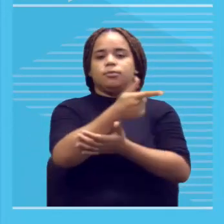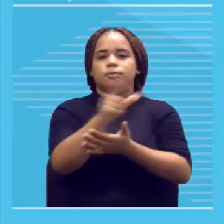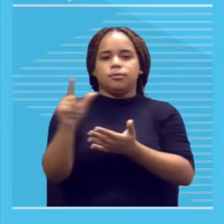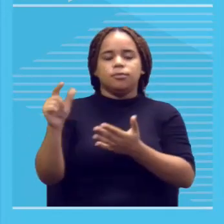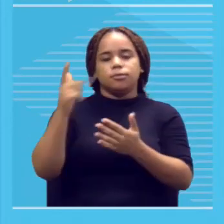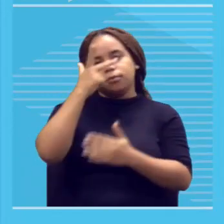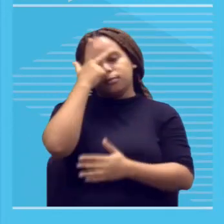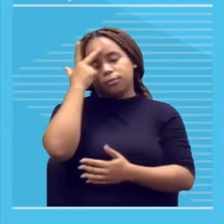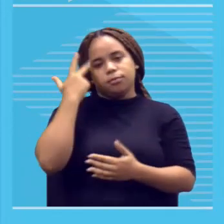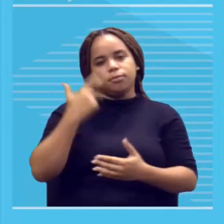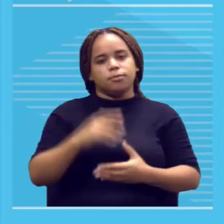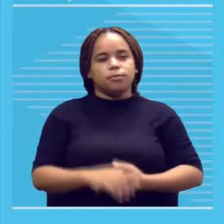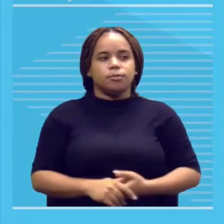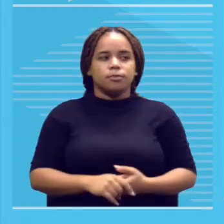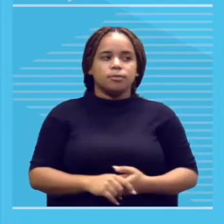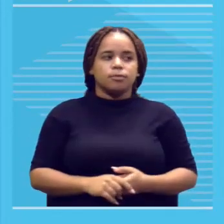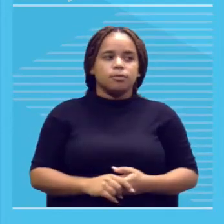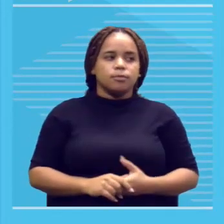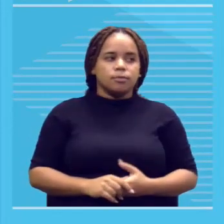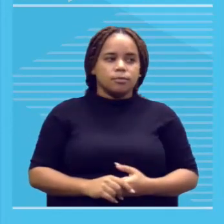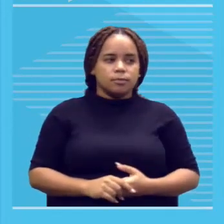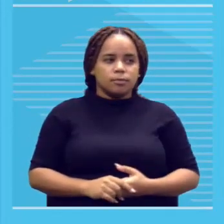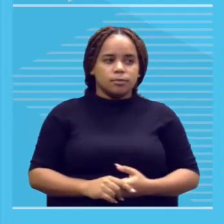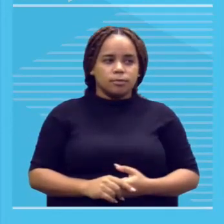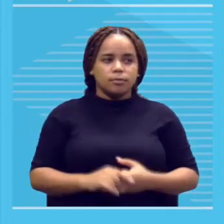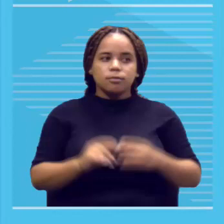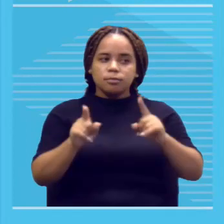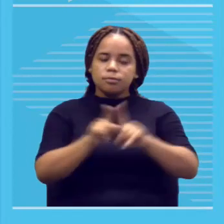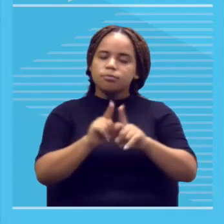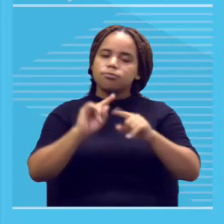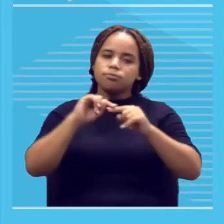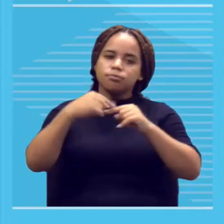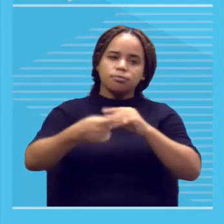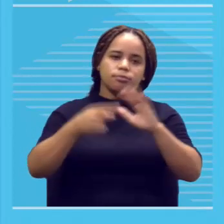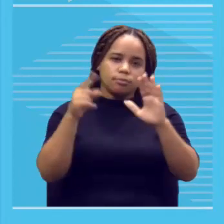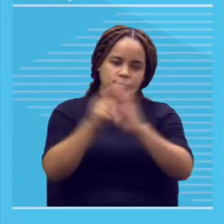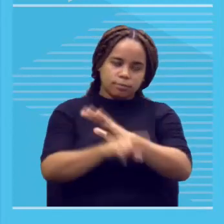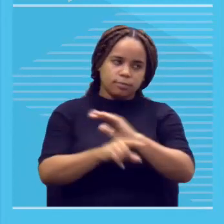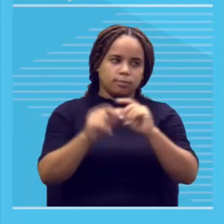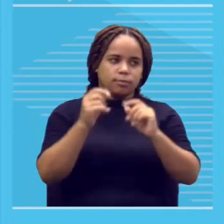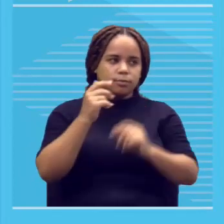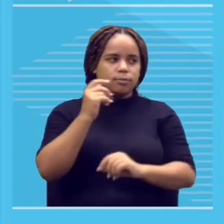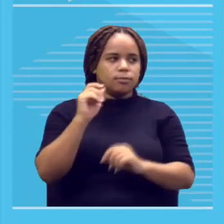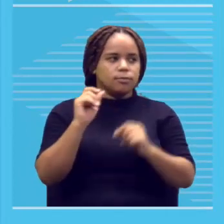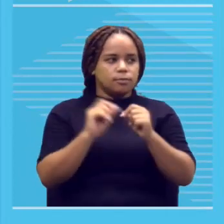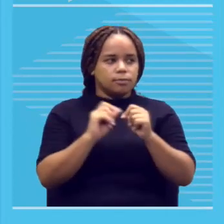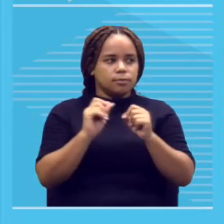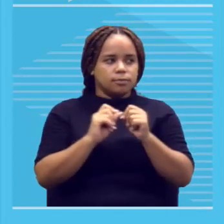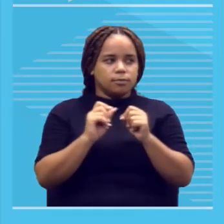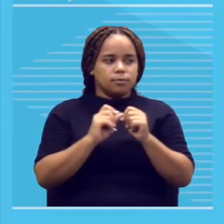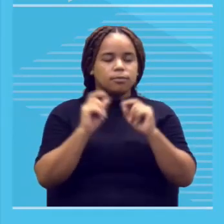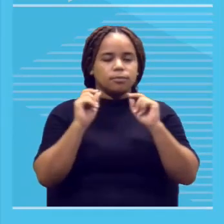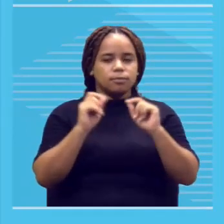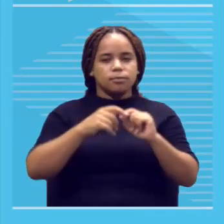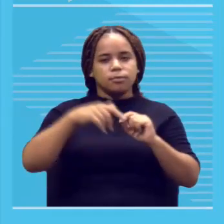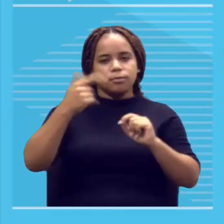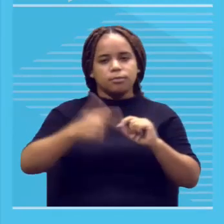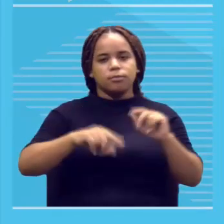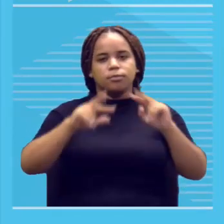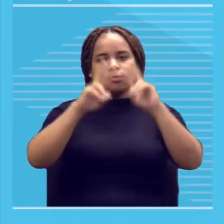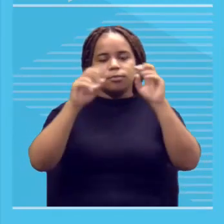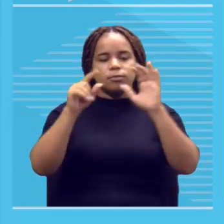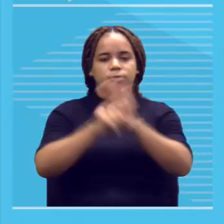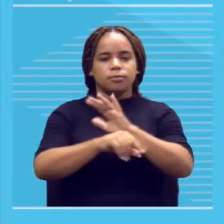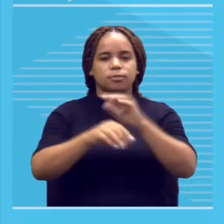bom posto aí nessa pergunta seguinte ele faz né mais uma pergunta sobre justiça